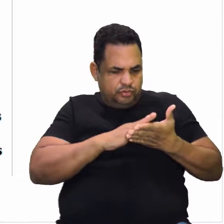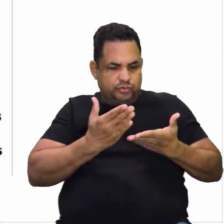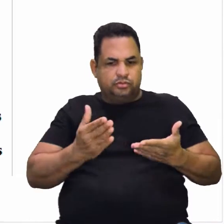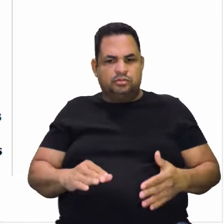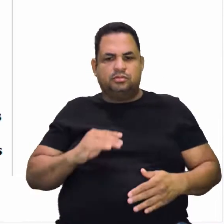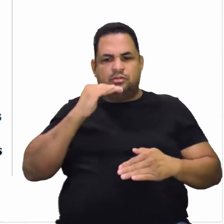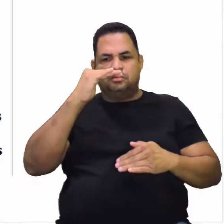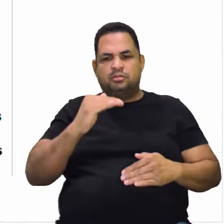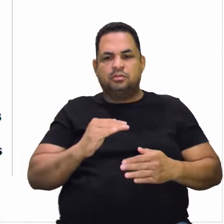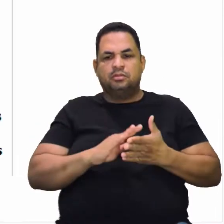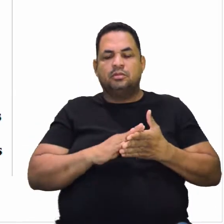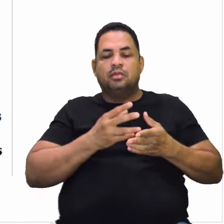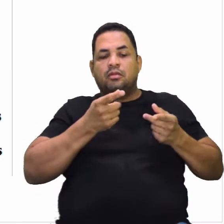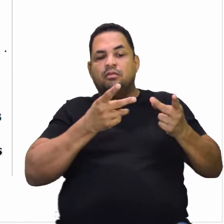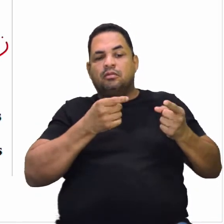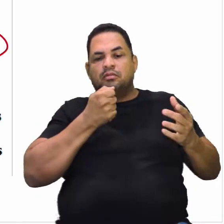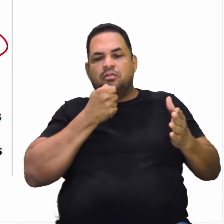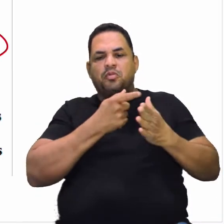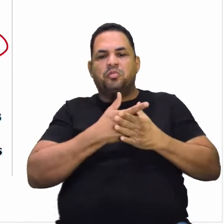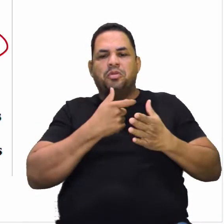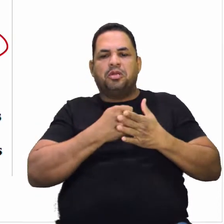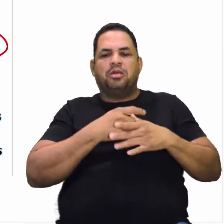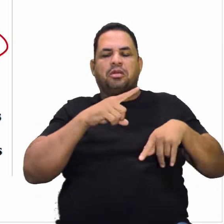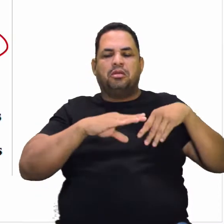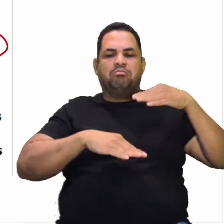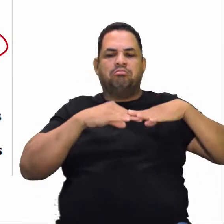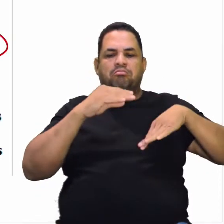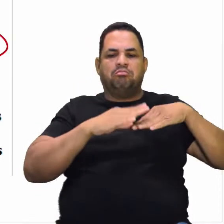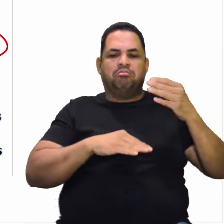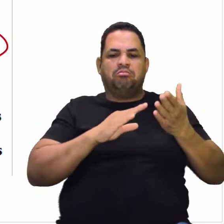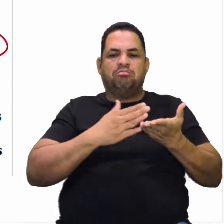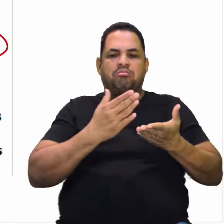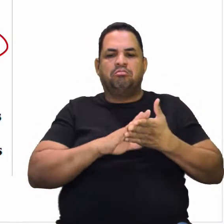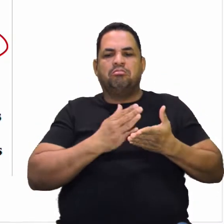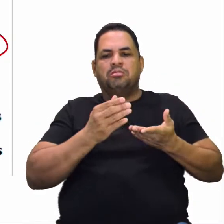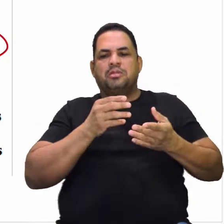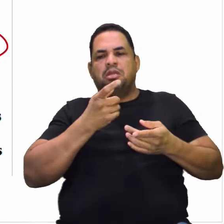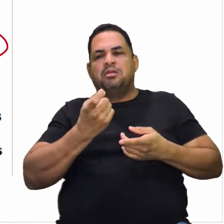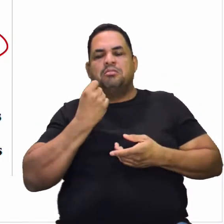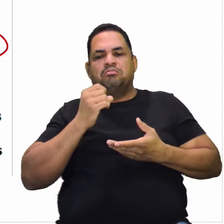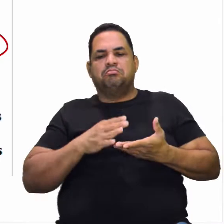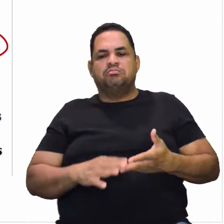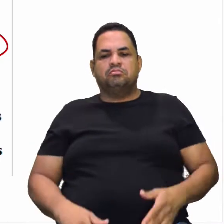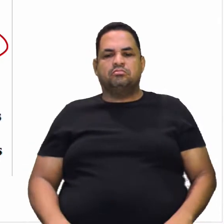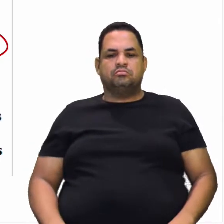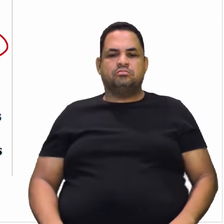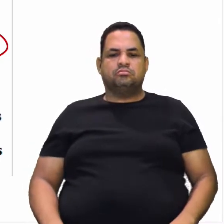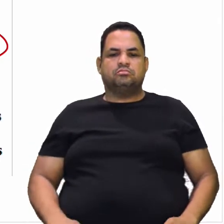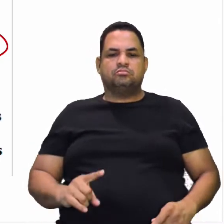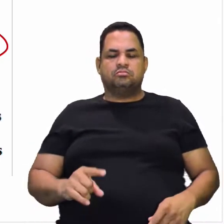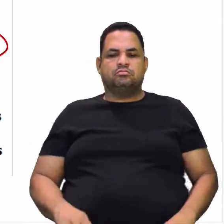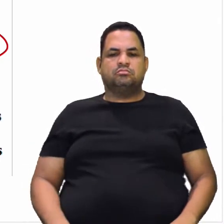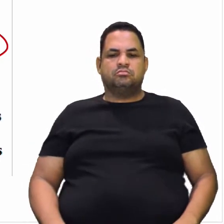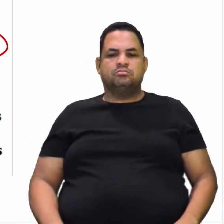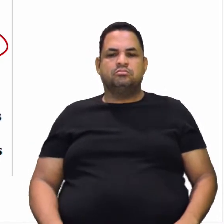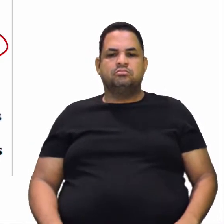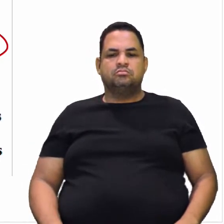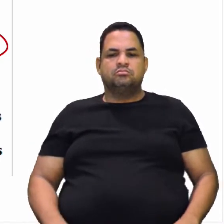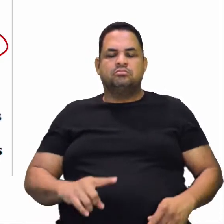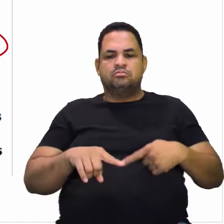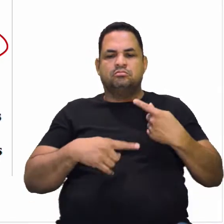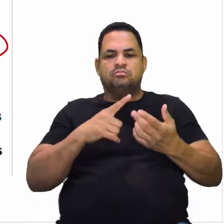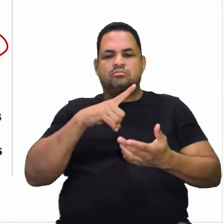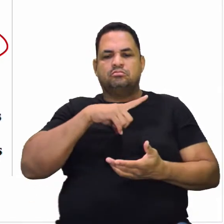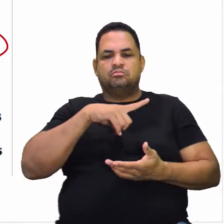Abaixo dele vinham os comerciantes de trigo, comerciante de peixe, etc. Dos comerciantes nós tínhamos